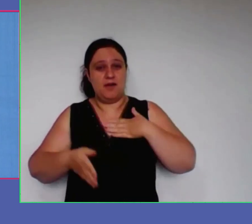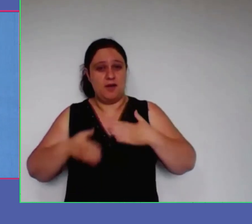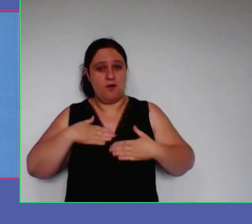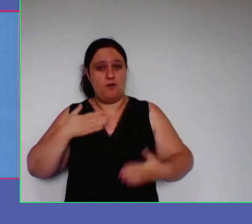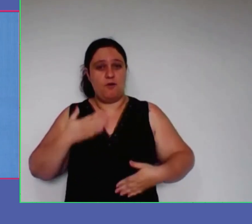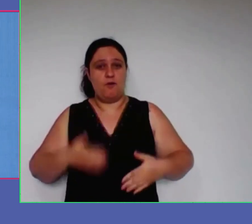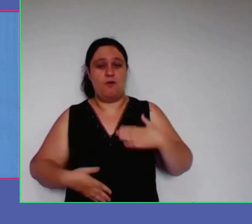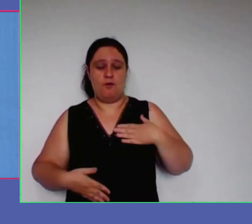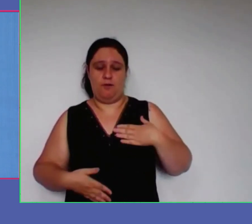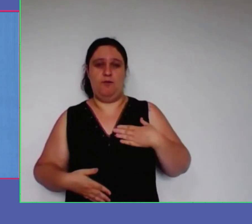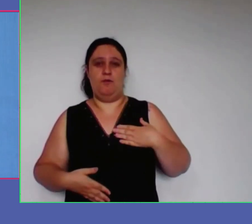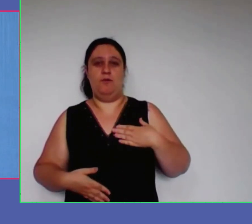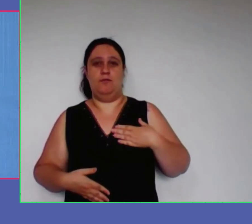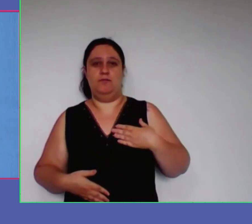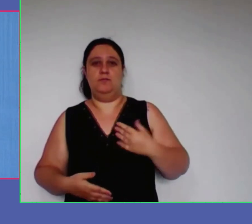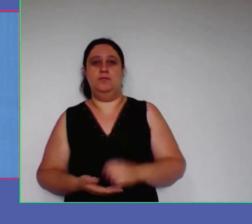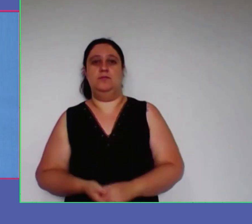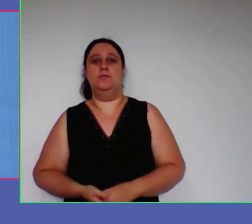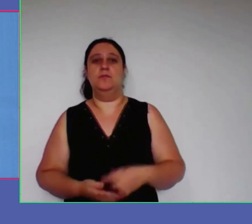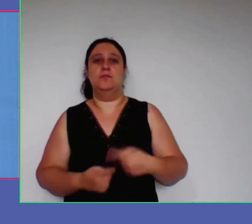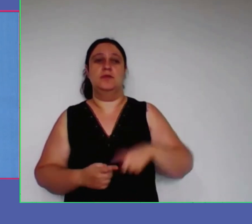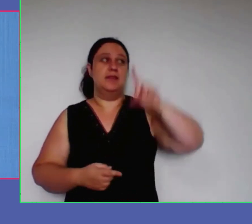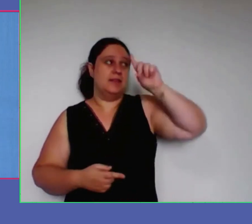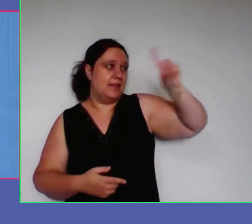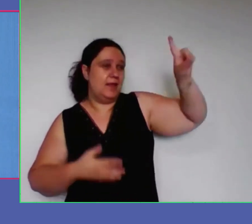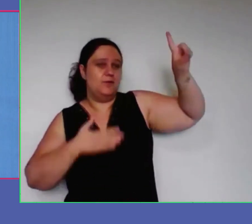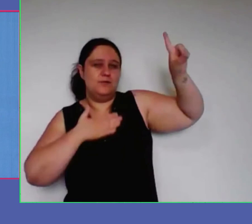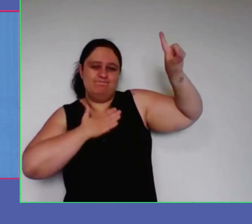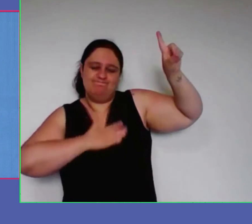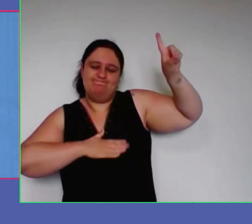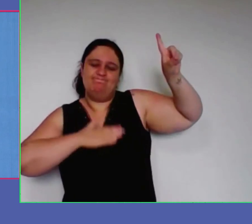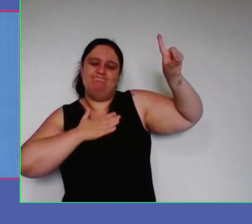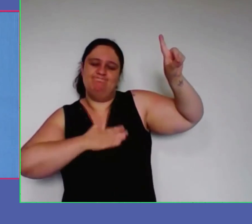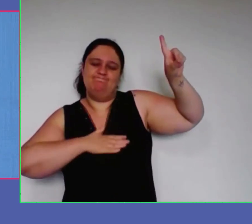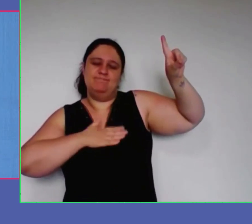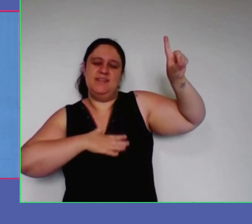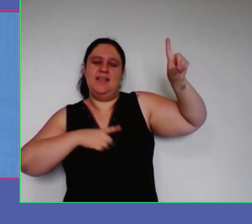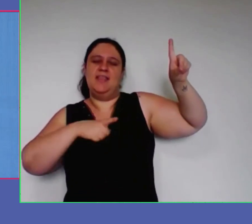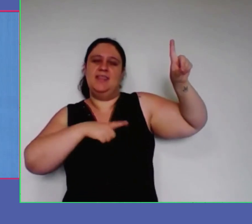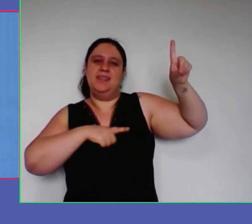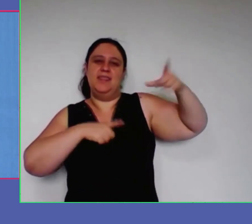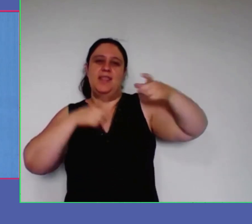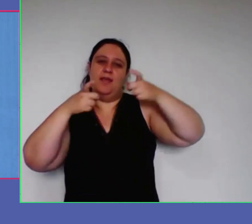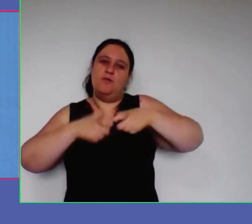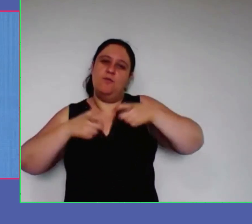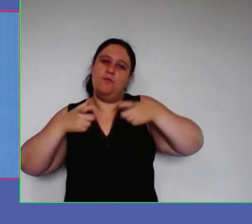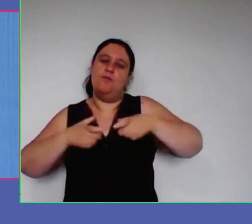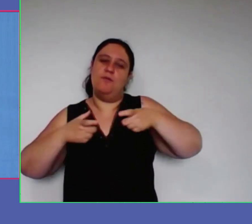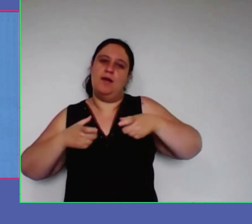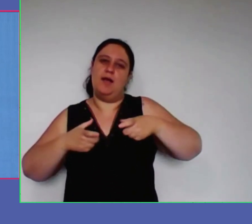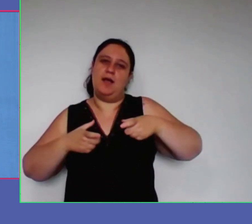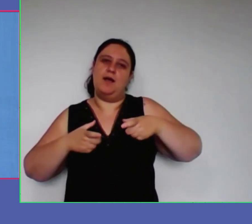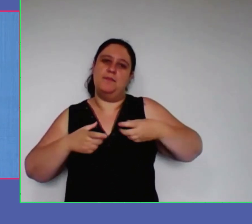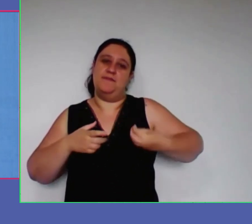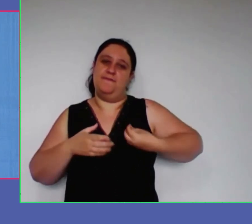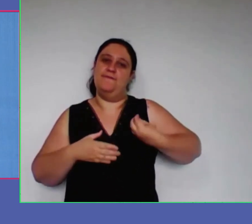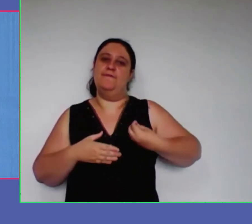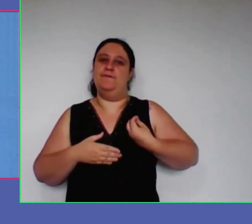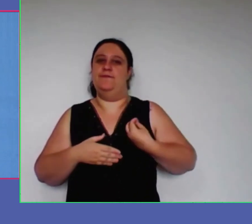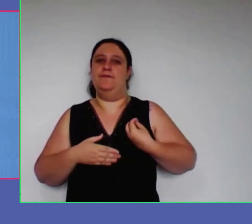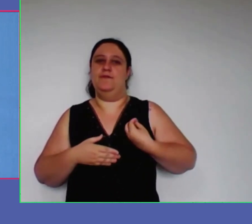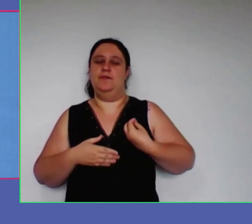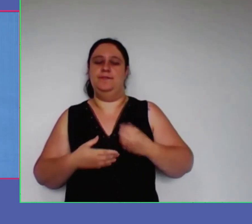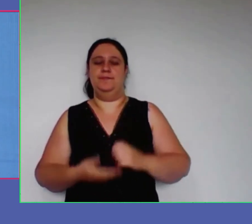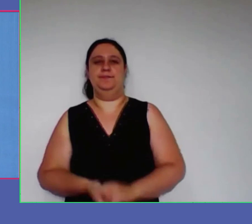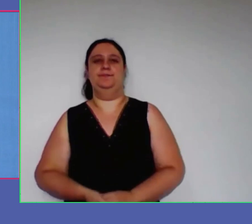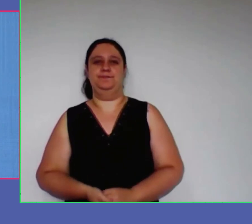ter descanso, ter uma casa espiritual para Ele poder habitar e fazer a sua vontade.